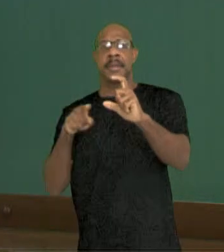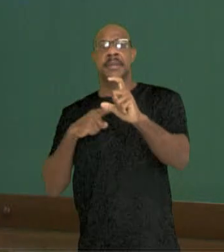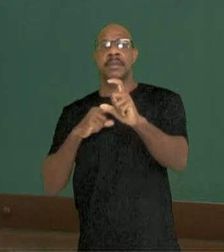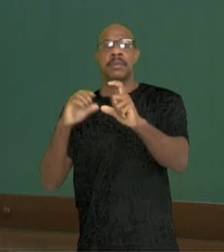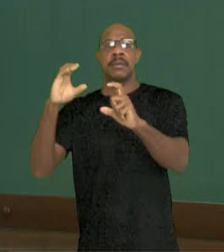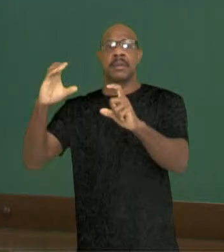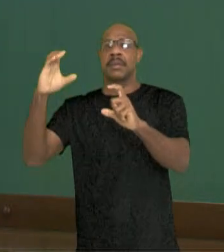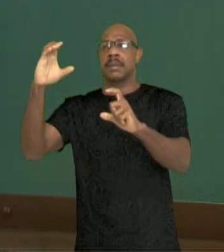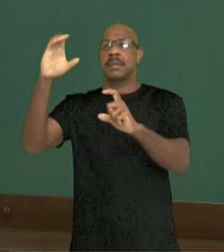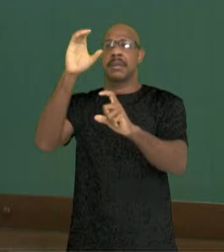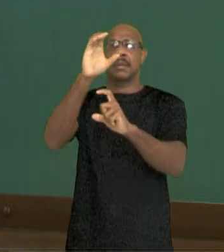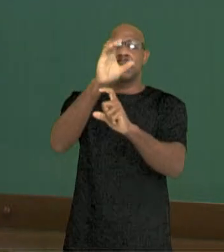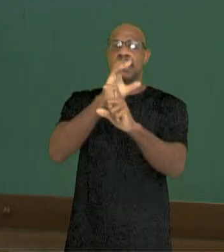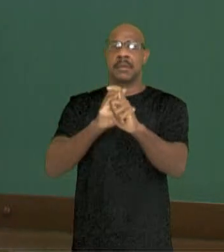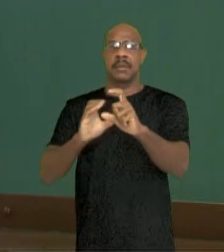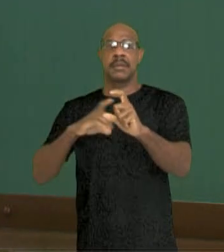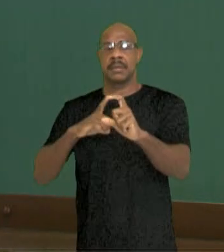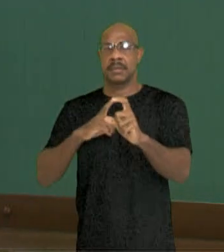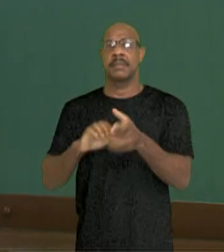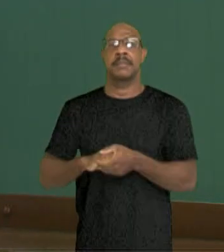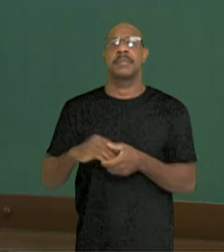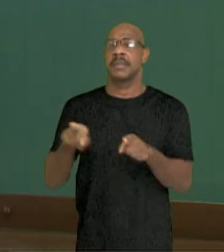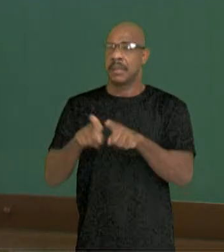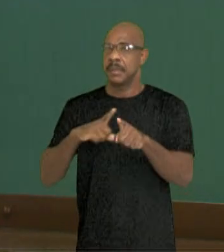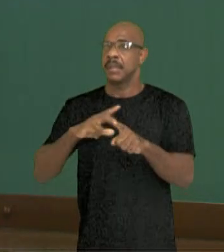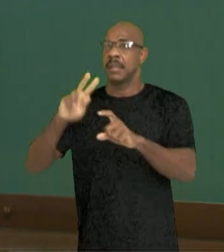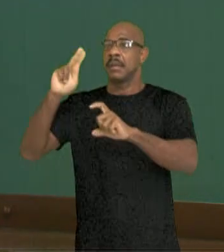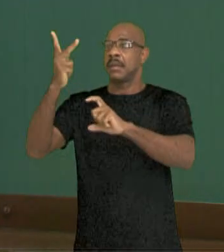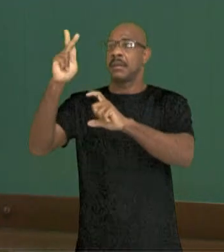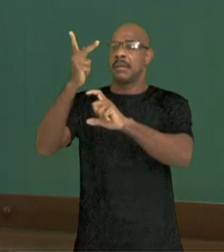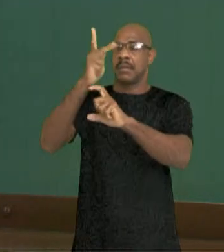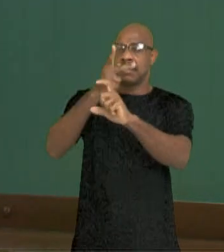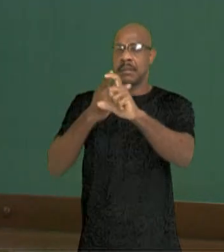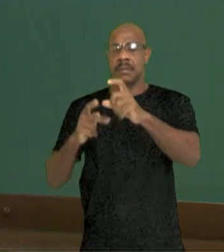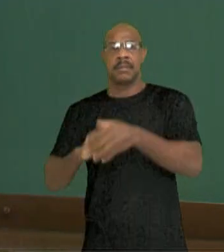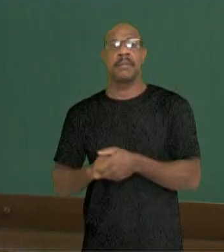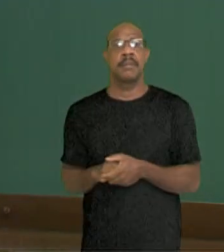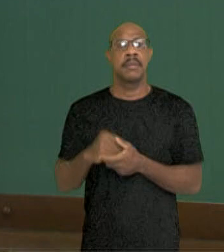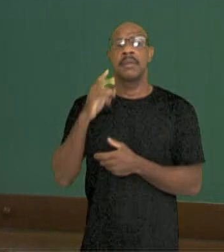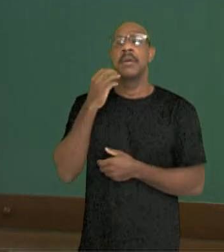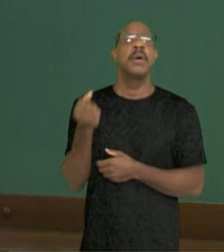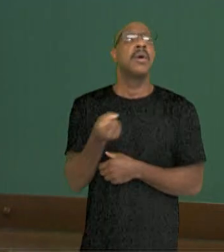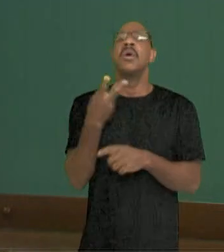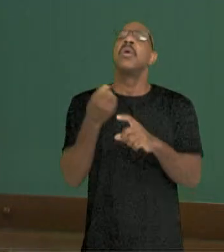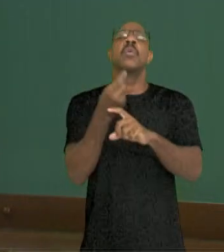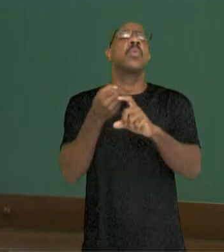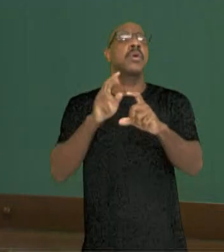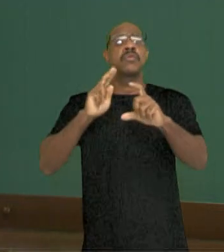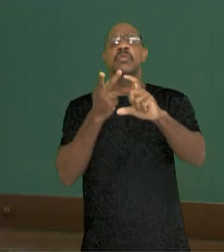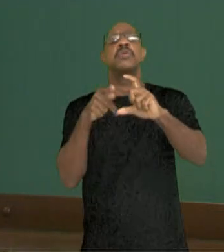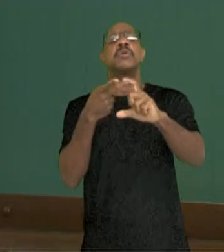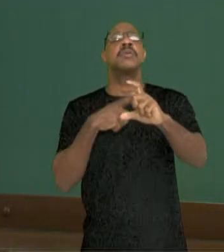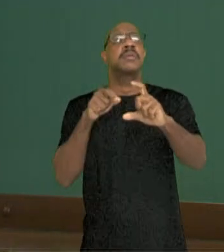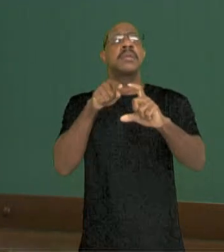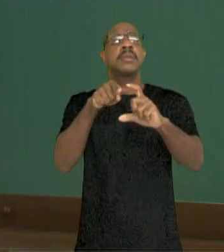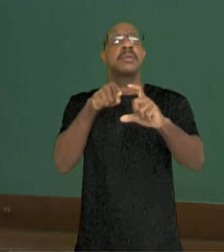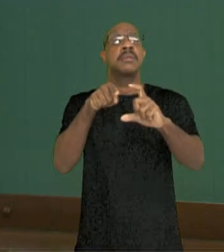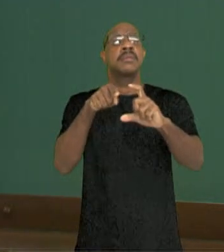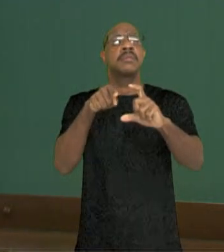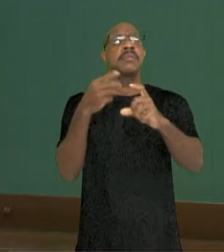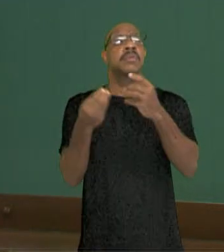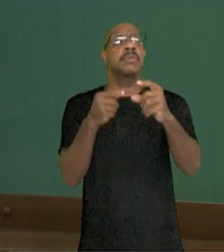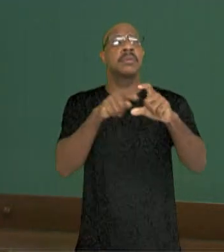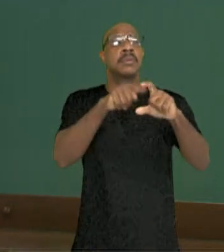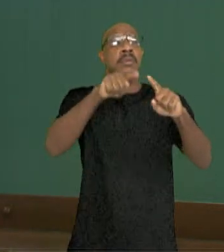carbono com os seus respectivos hidrogênios. Professor, como que eu vou saber quantos hidrogênios tem aqui neste carbono desta